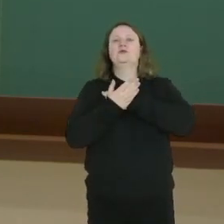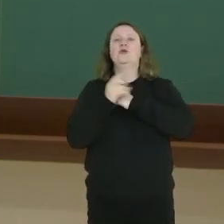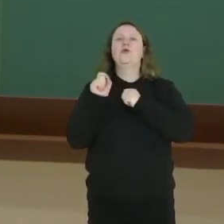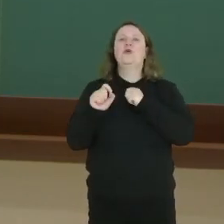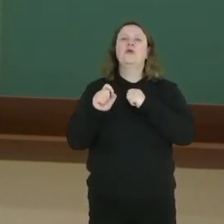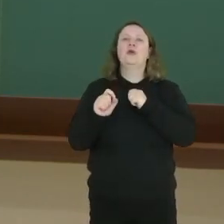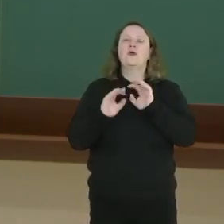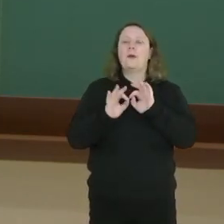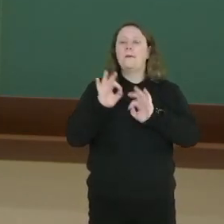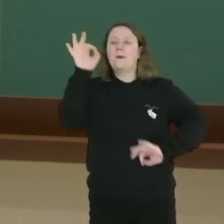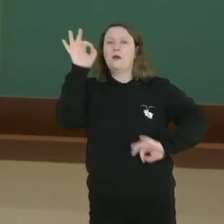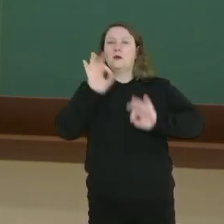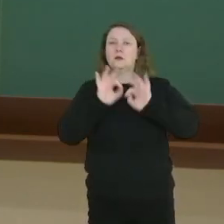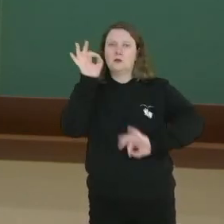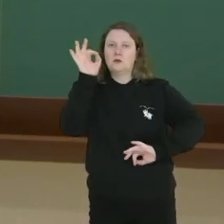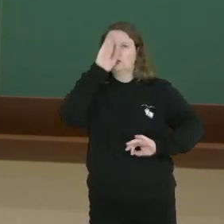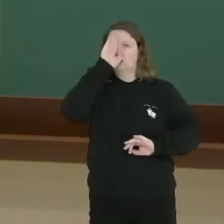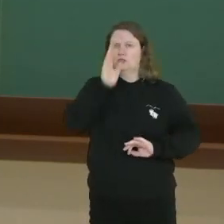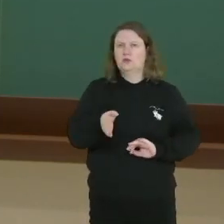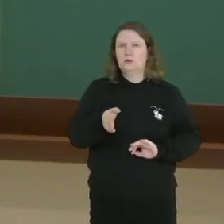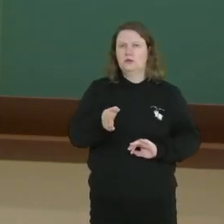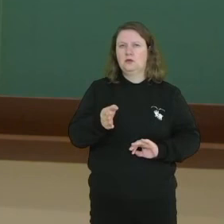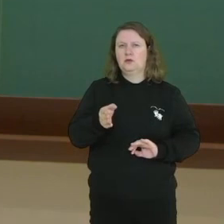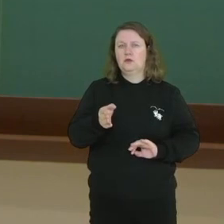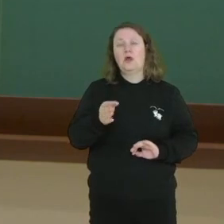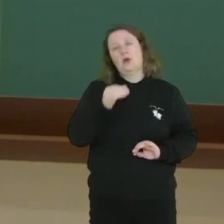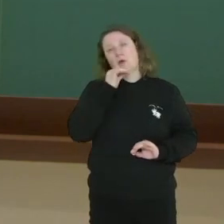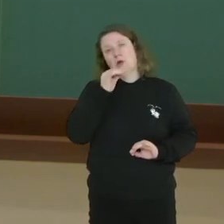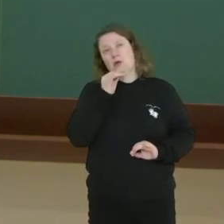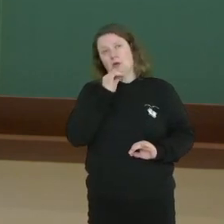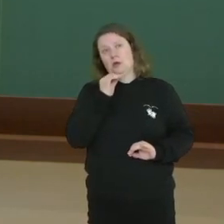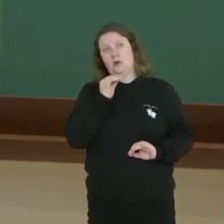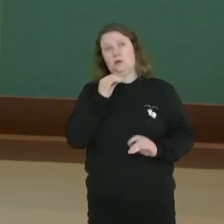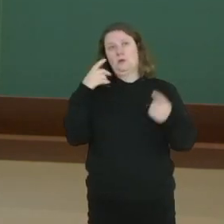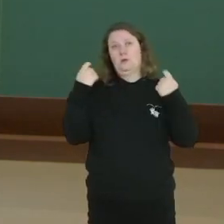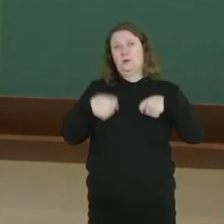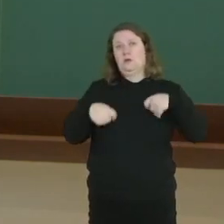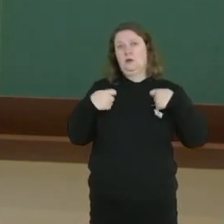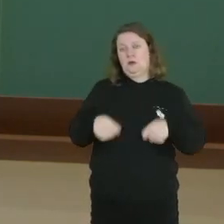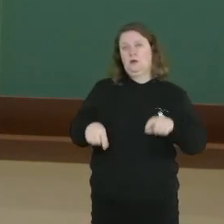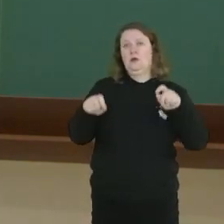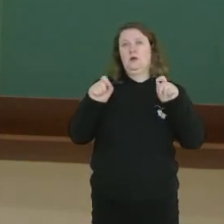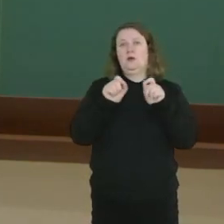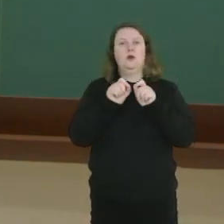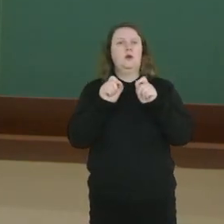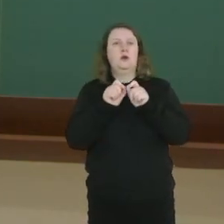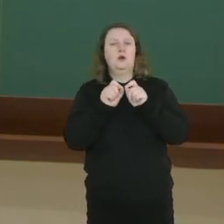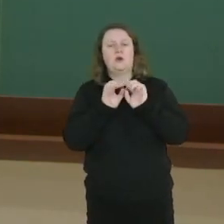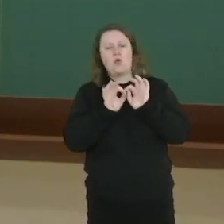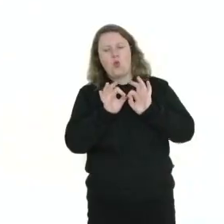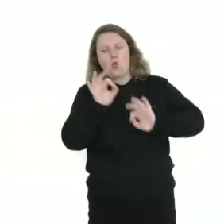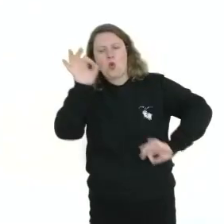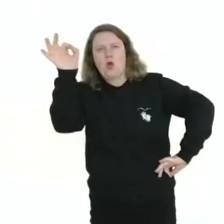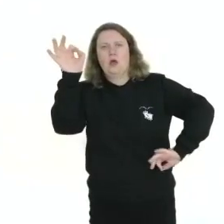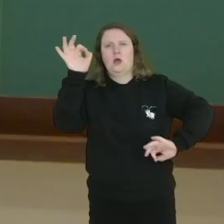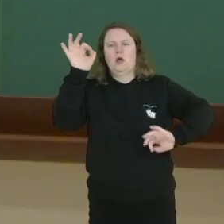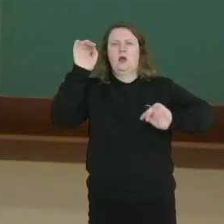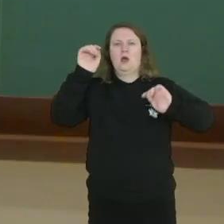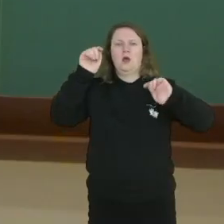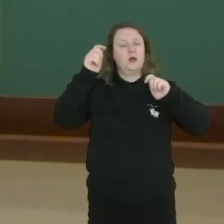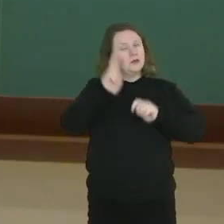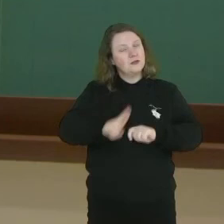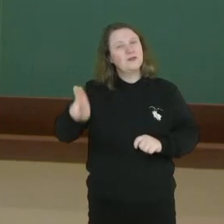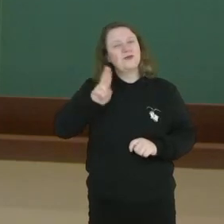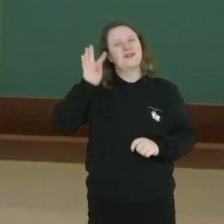medição indireta de distâncias muito grandes. Então, quando você precisa medir distâncias extremamente grandes, a gente utiliza o Teorema de